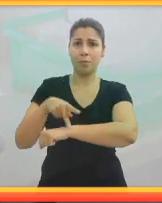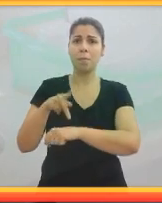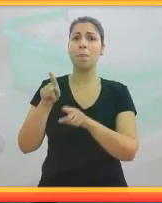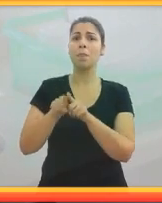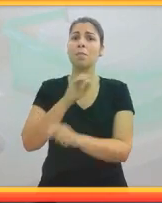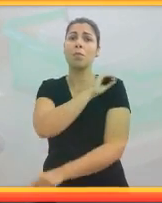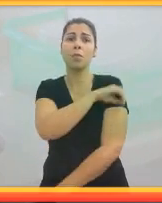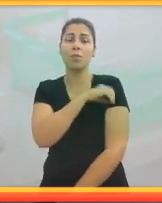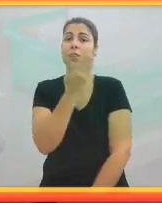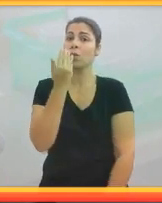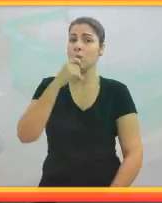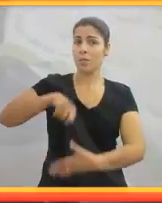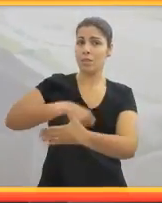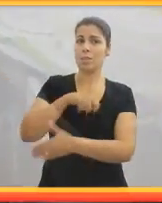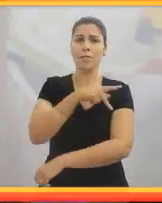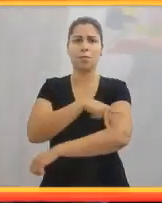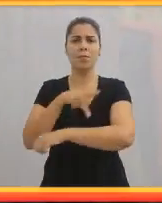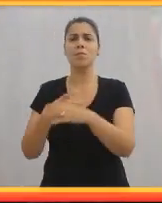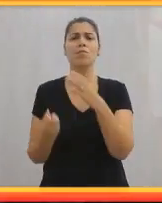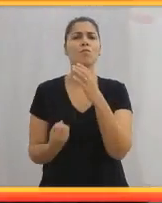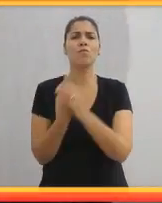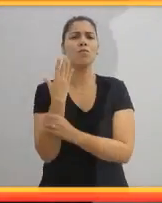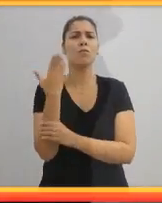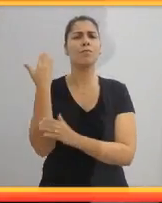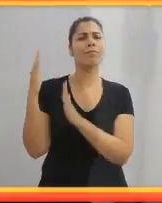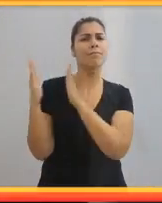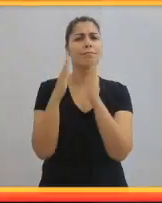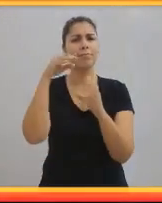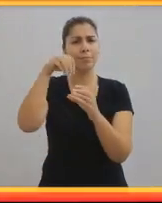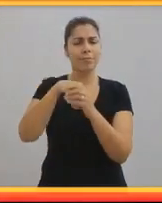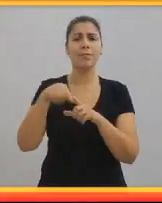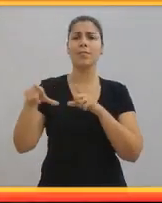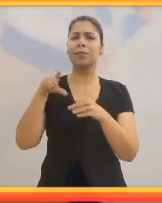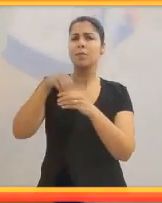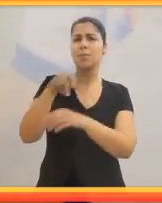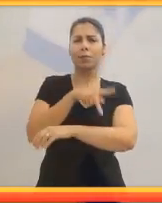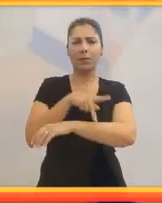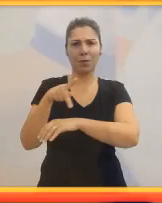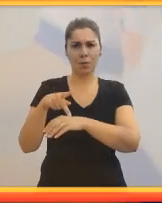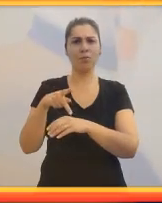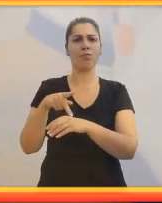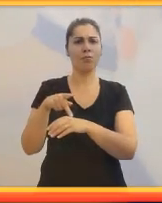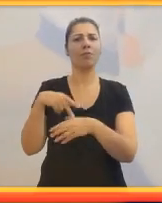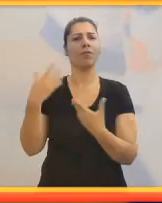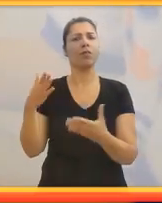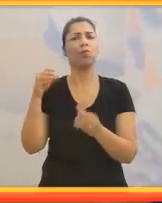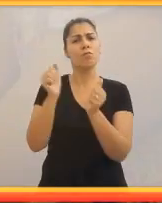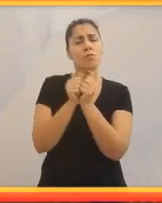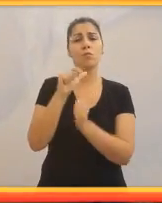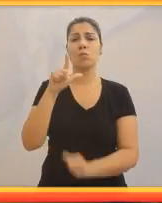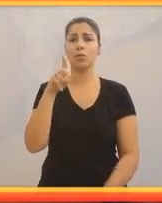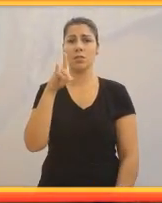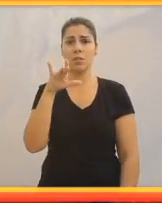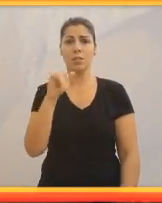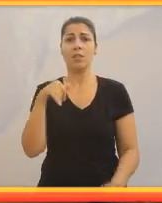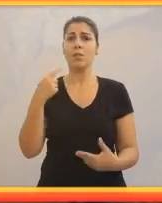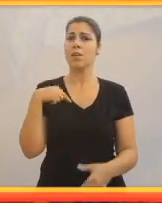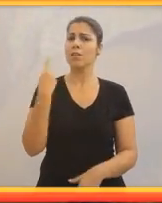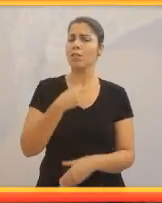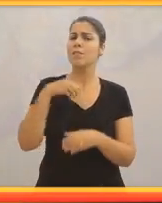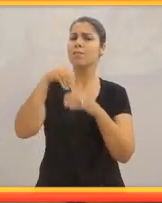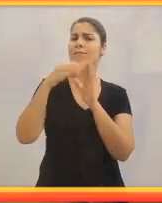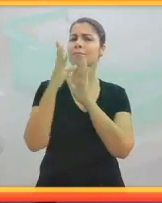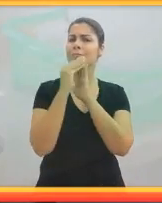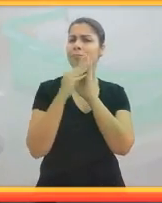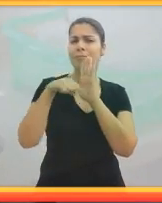desenvolvo uma oficina de culinária pedagógica. A oficina de culinária pedagógica surgiu para agregar a demanda